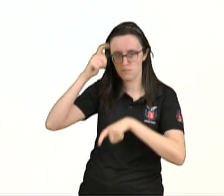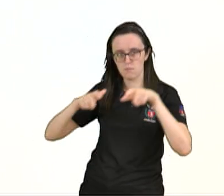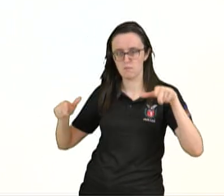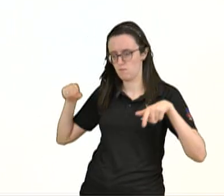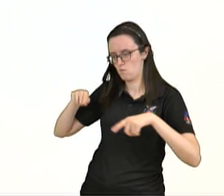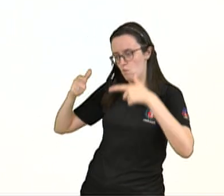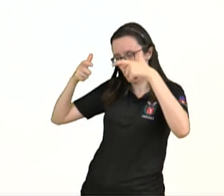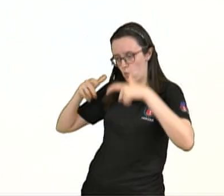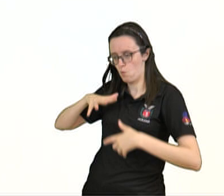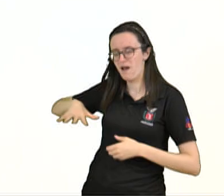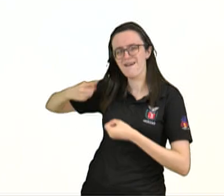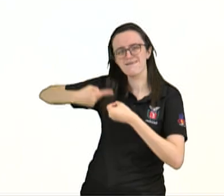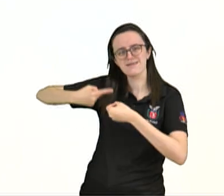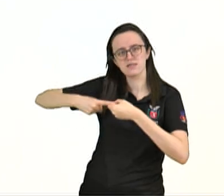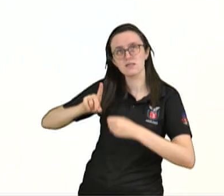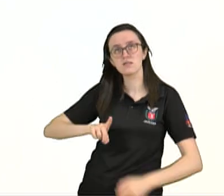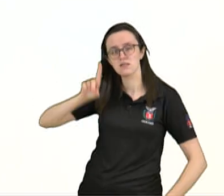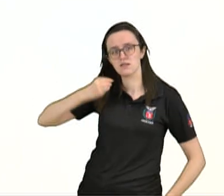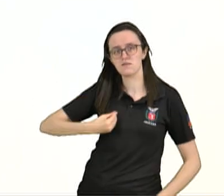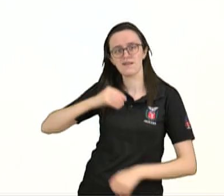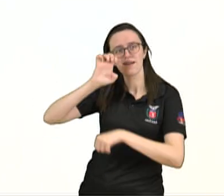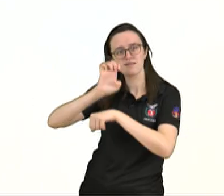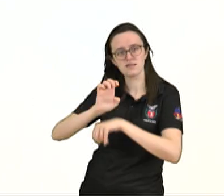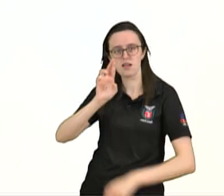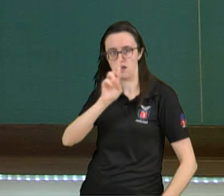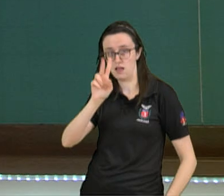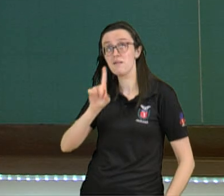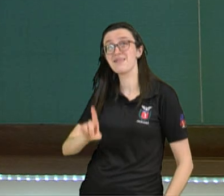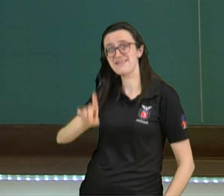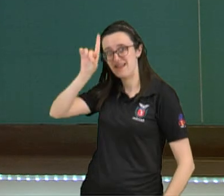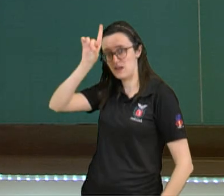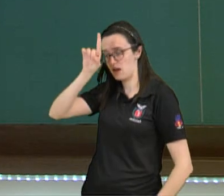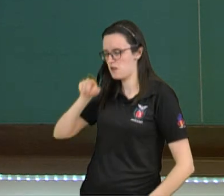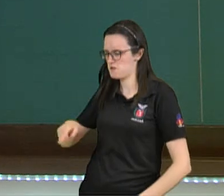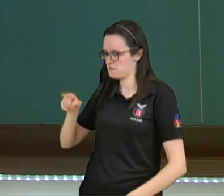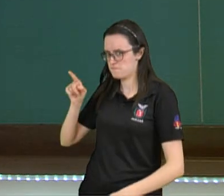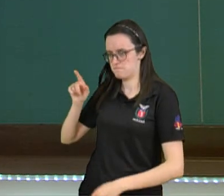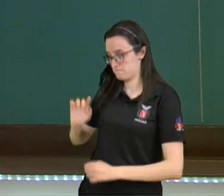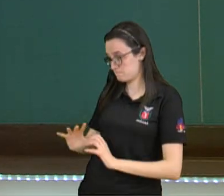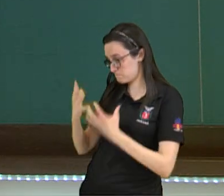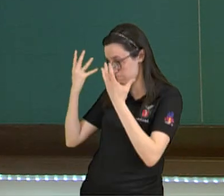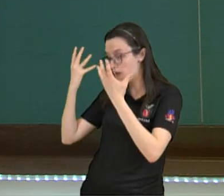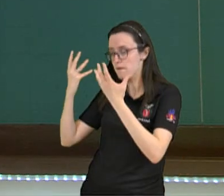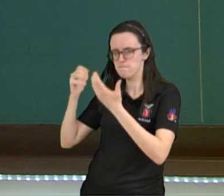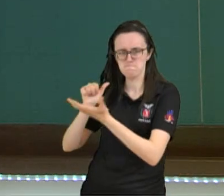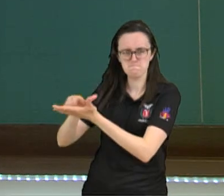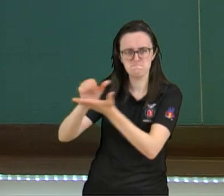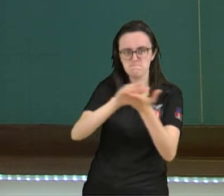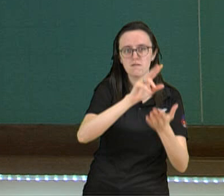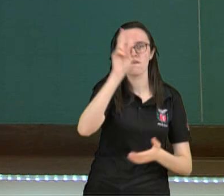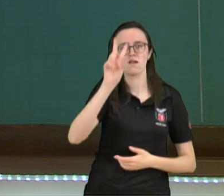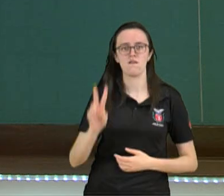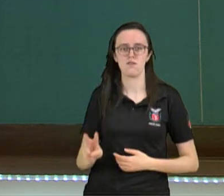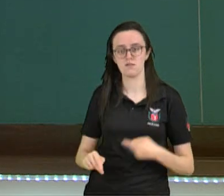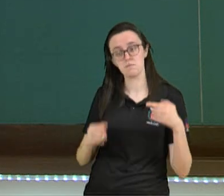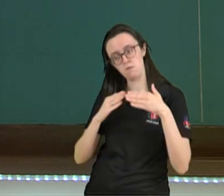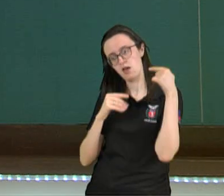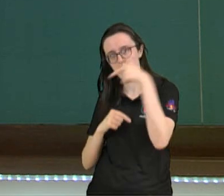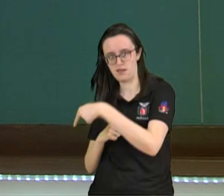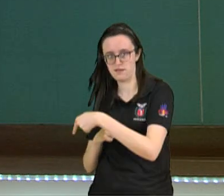venezuelanos de uma das cidades do estado de Roraima. Então, esta é a resposta correta.